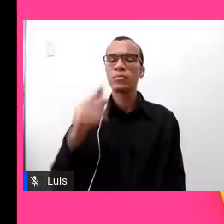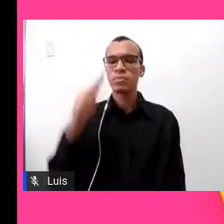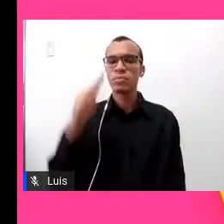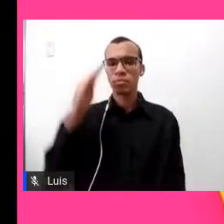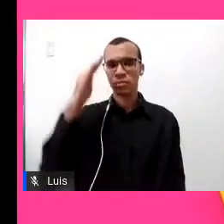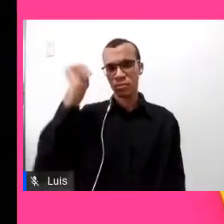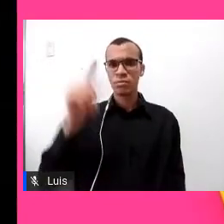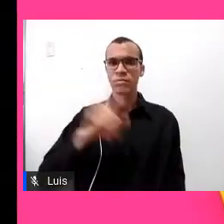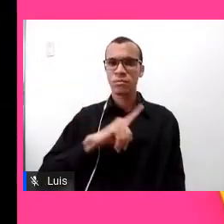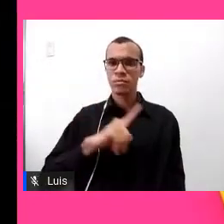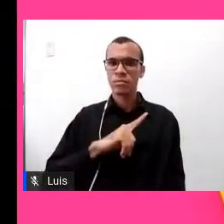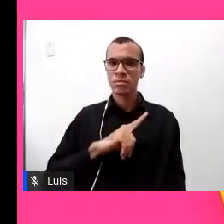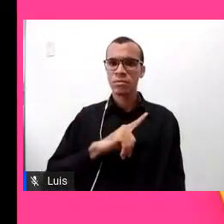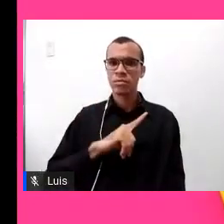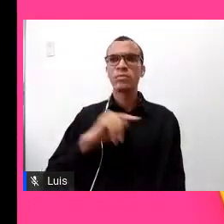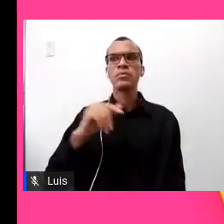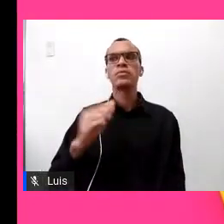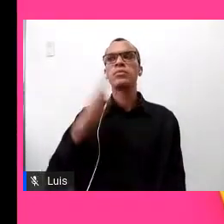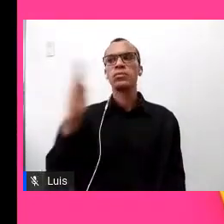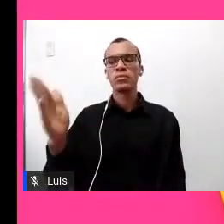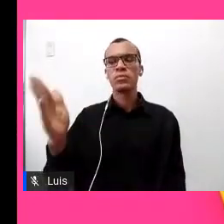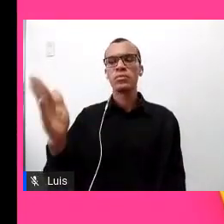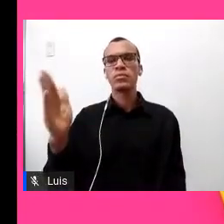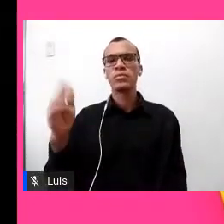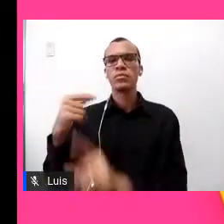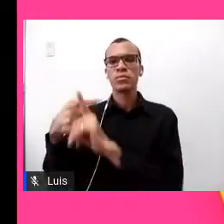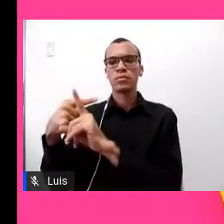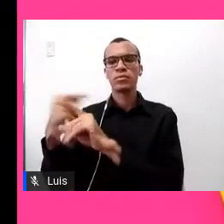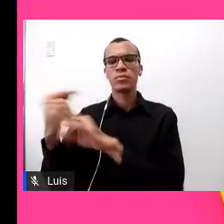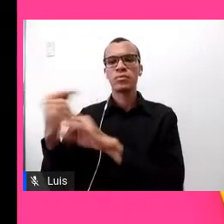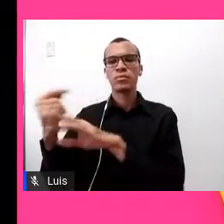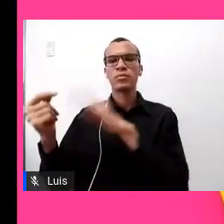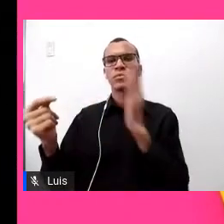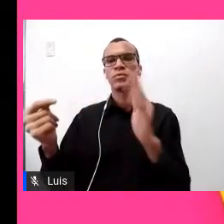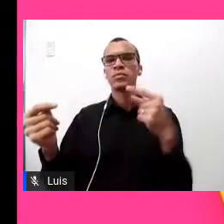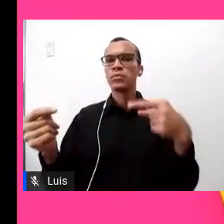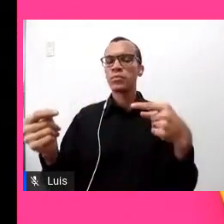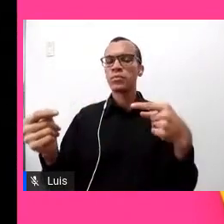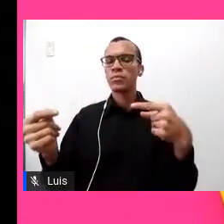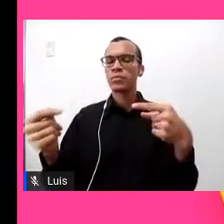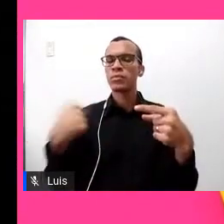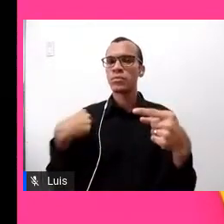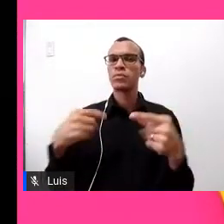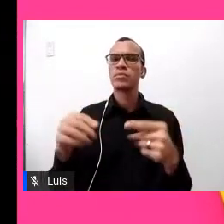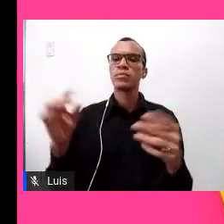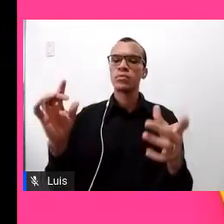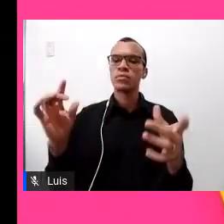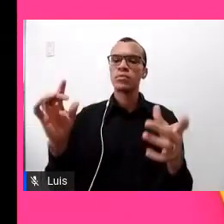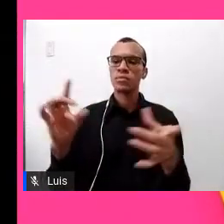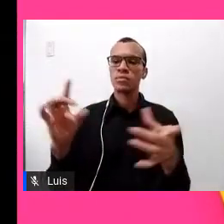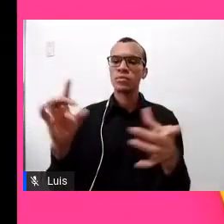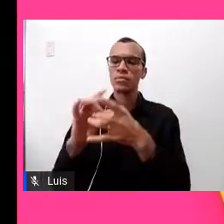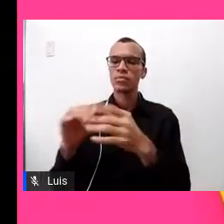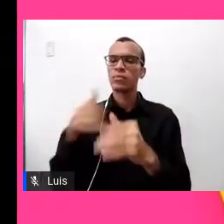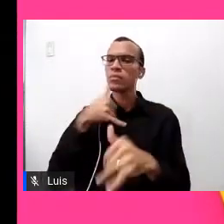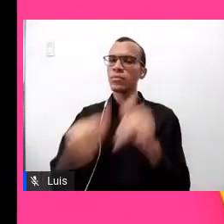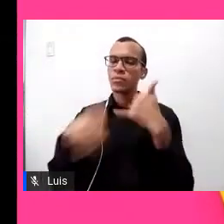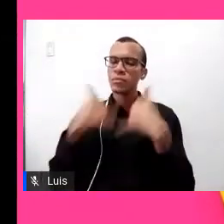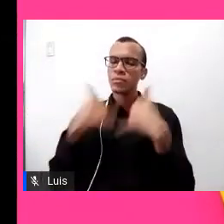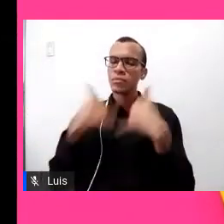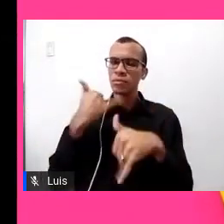LED negativo e um lado positivo. Quando eu ligo ele corretamente na bateria, ele